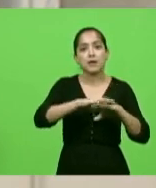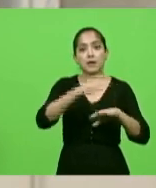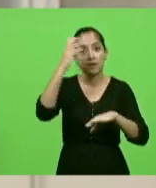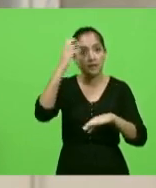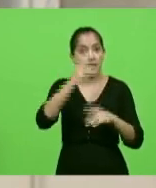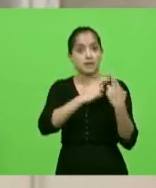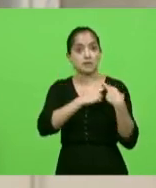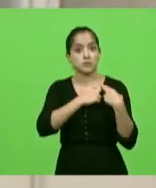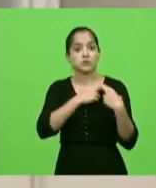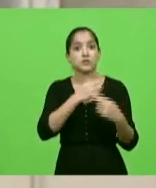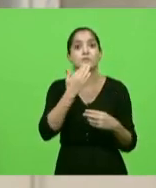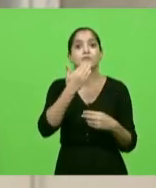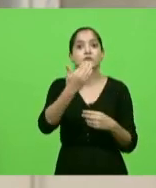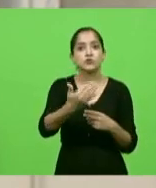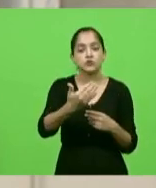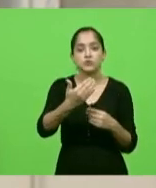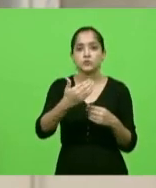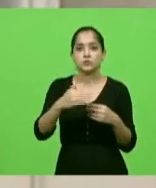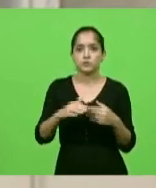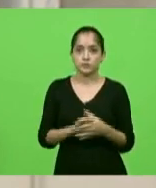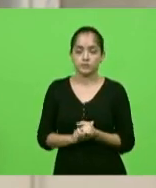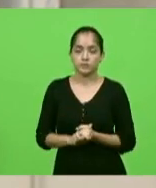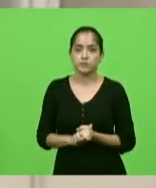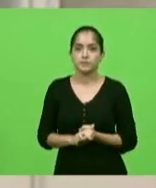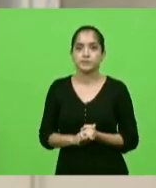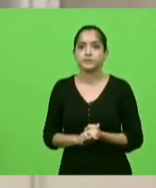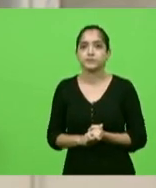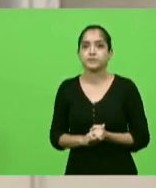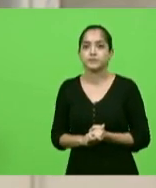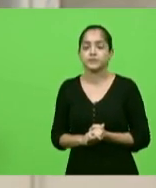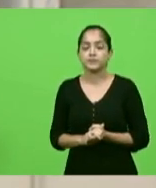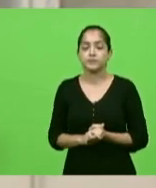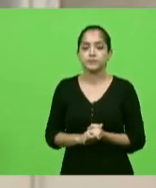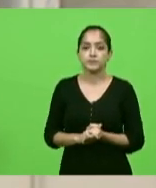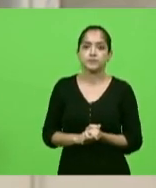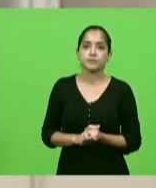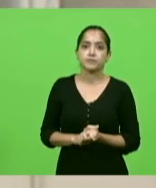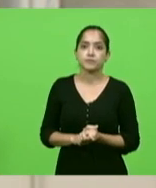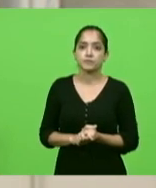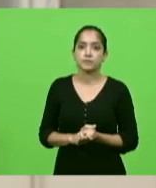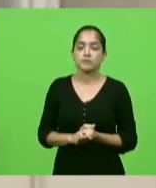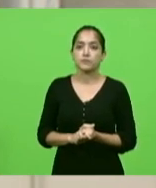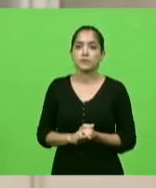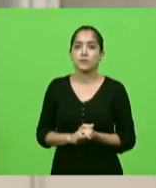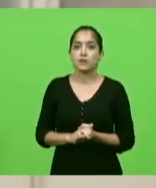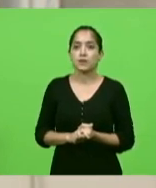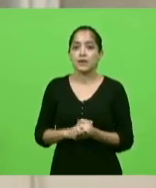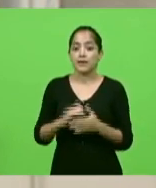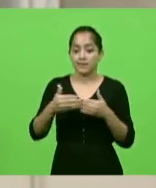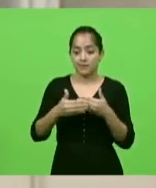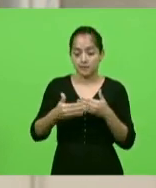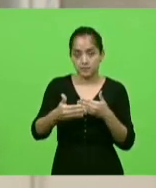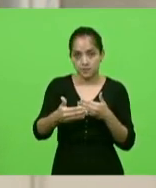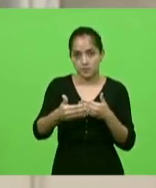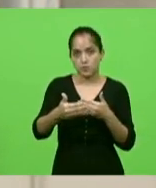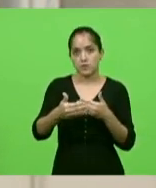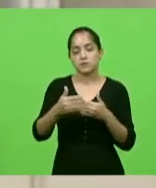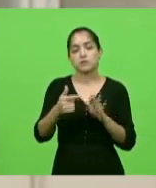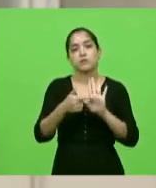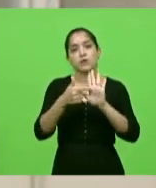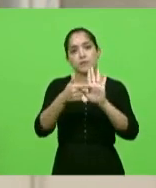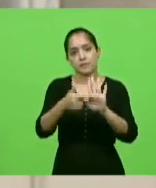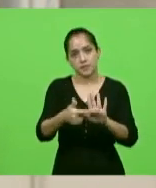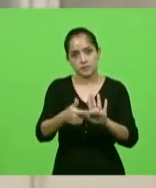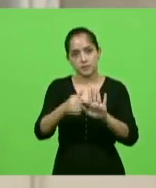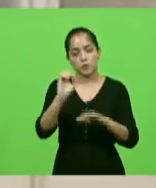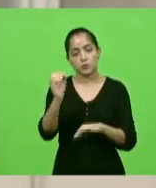me indicar as providências é que estavam sendo indicados e na sequência foi